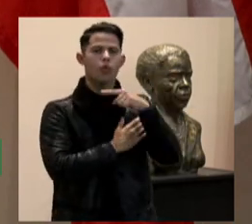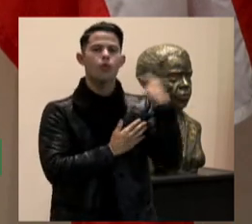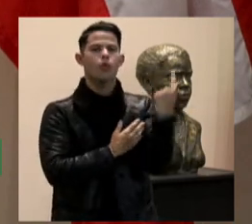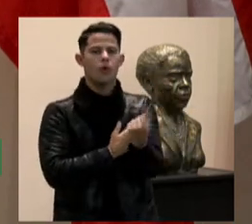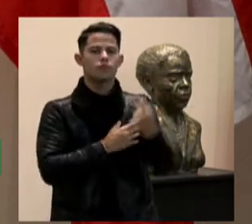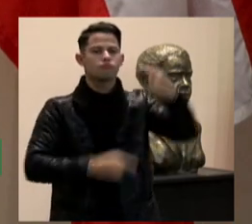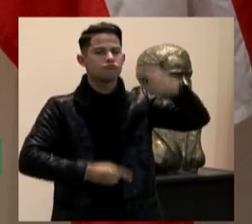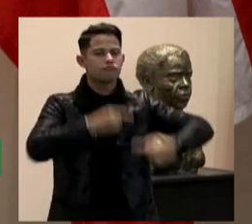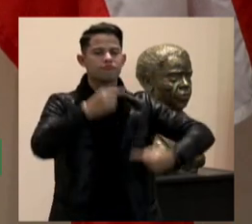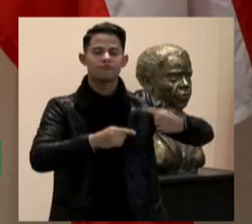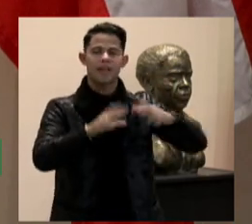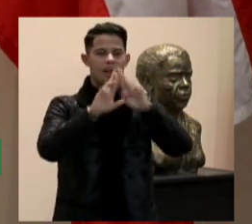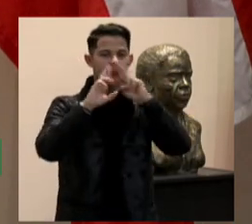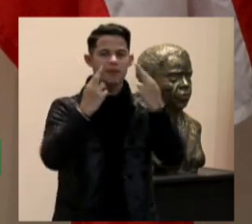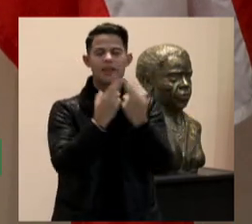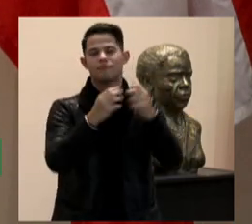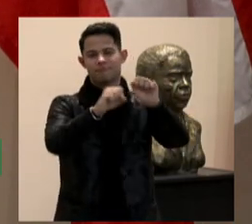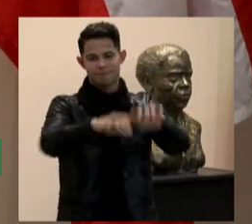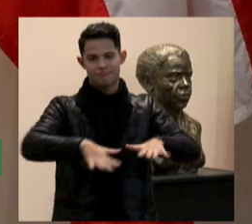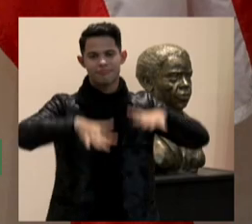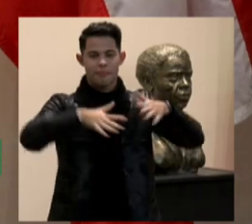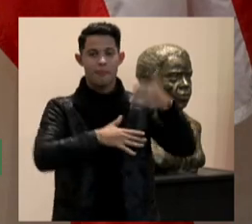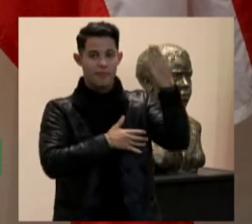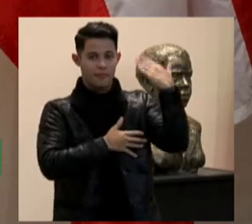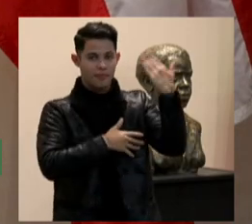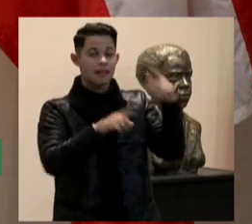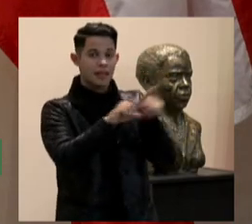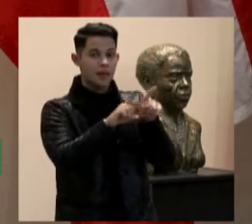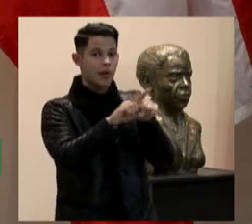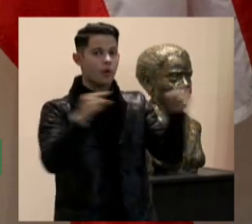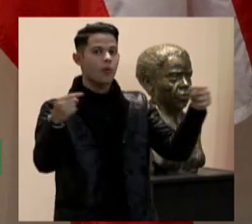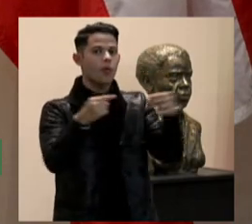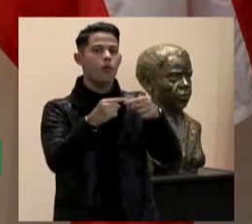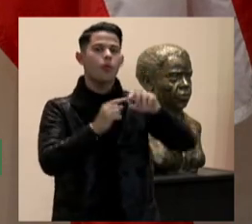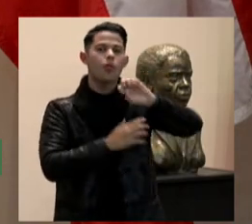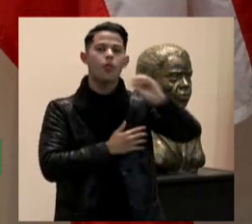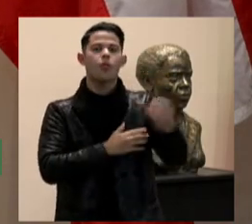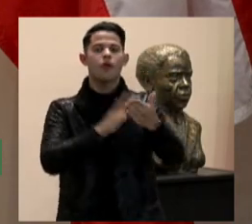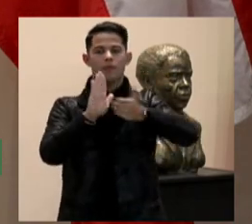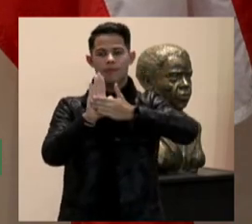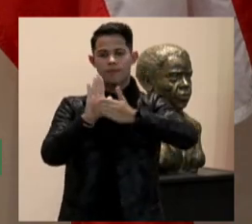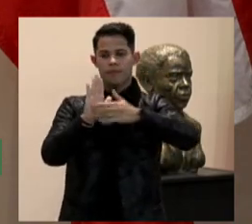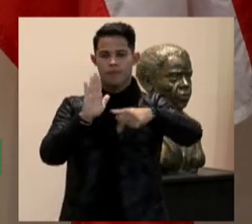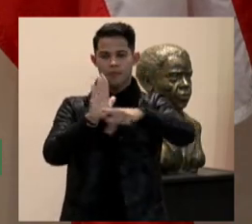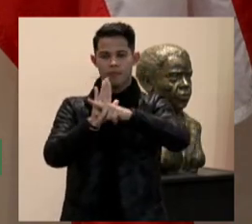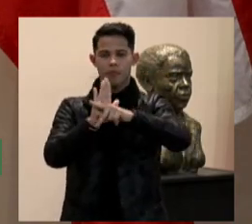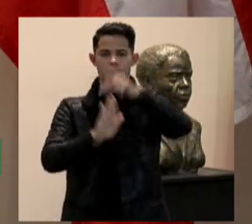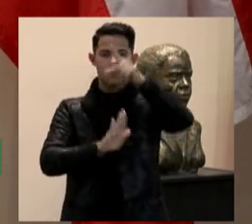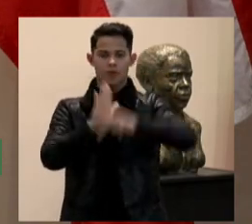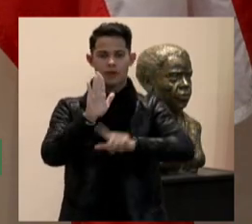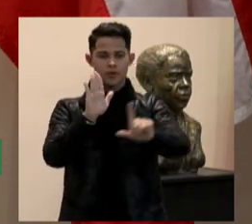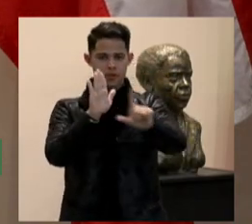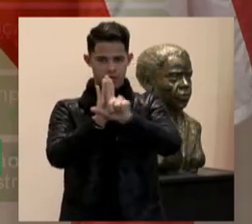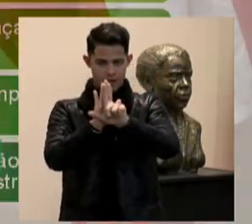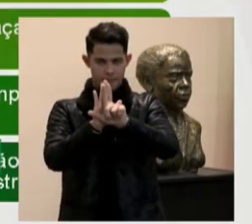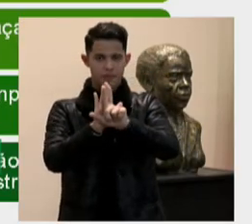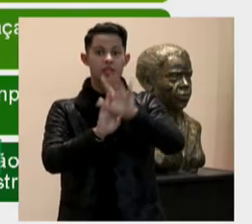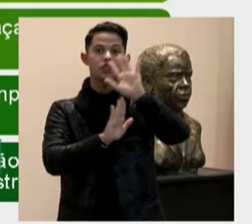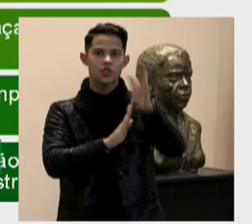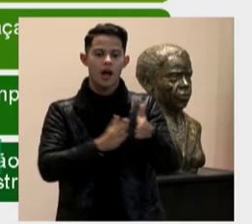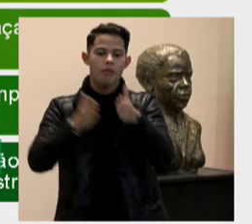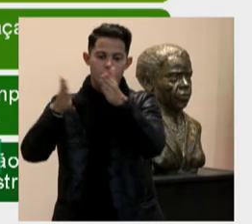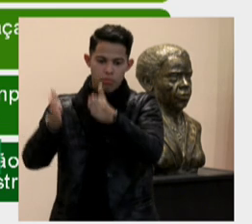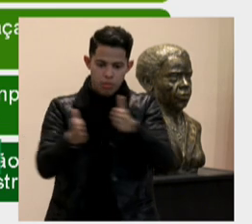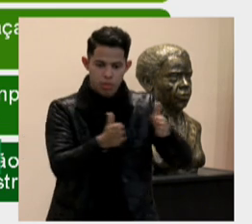porque fez com que isso aparecesse nessa nova proposta do PL, né? Então, o PL está construído aí em 18